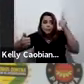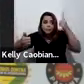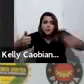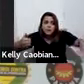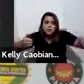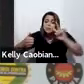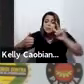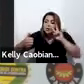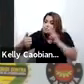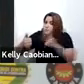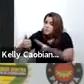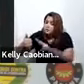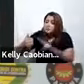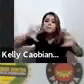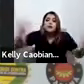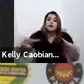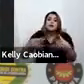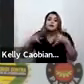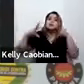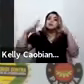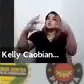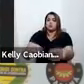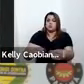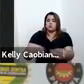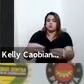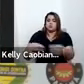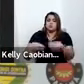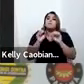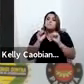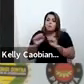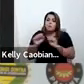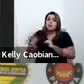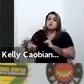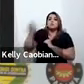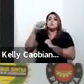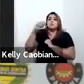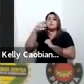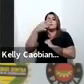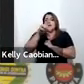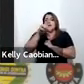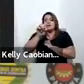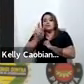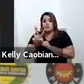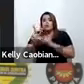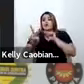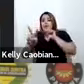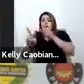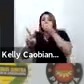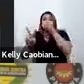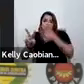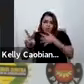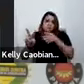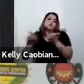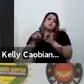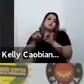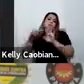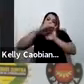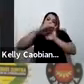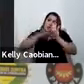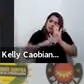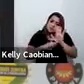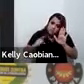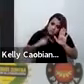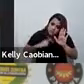trabalhadores, né? Os trabalhadores podem optar por um PDV que agora é um PDV com benefícios que pode chamar a atenção de quem